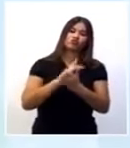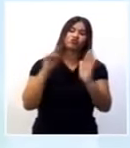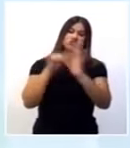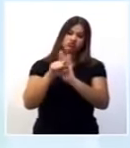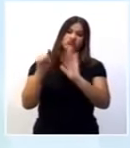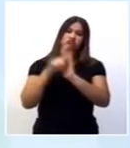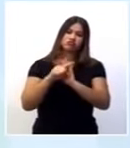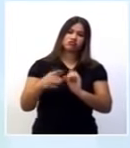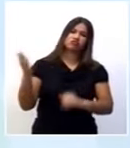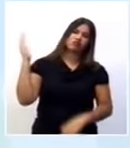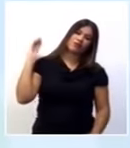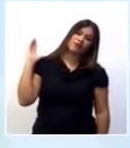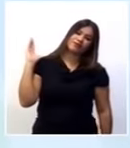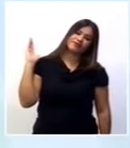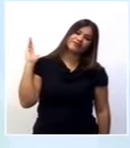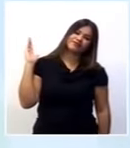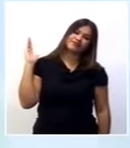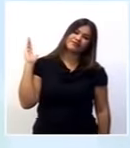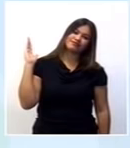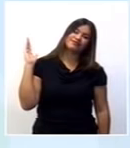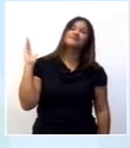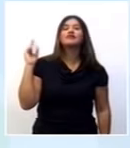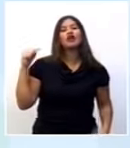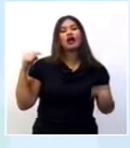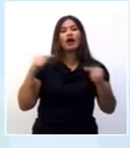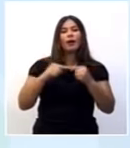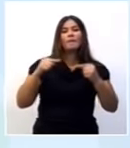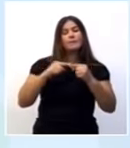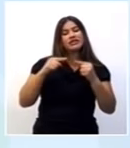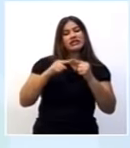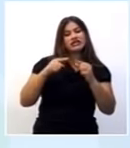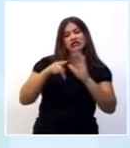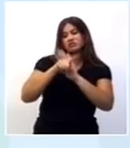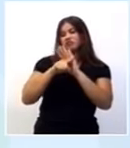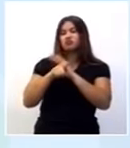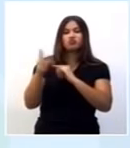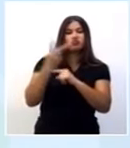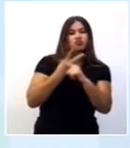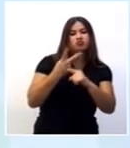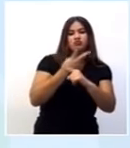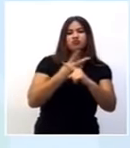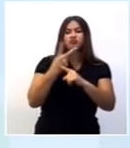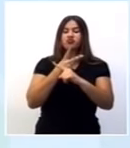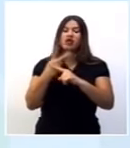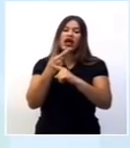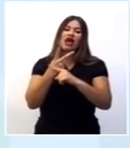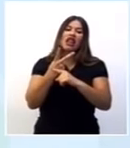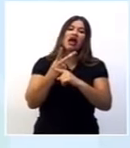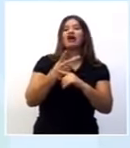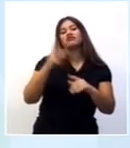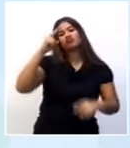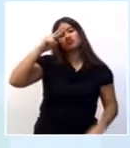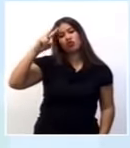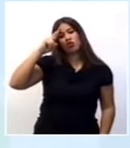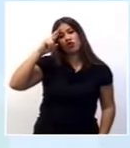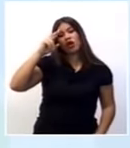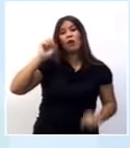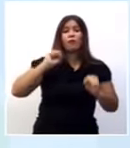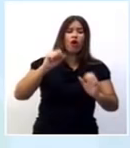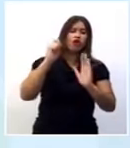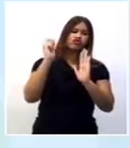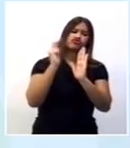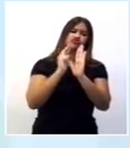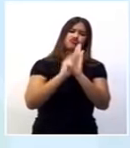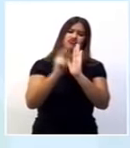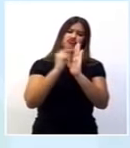para uma fonte histórica. Se vocês quiserem responder para os professores de vocês depois essas questões, ou o professor quiser,